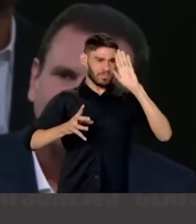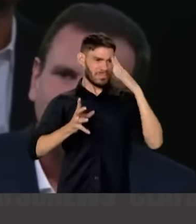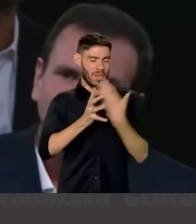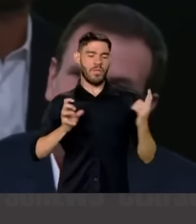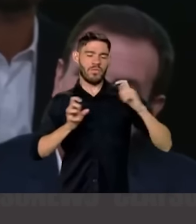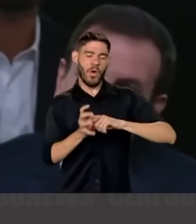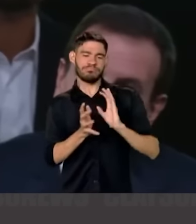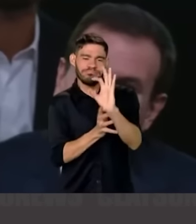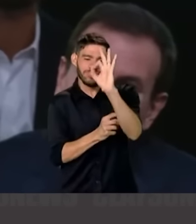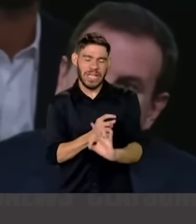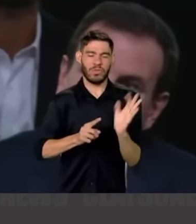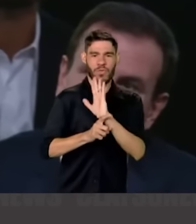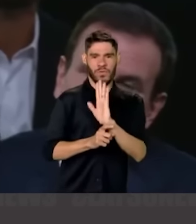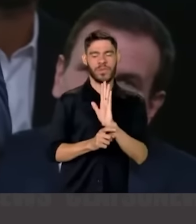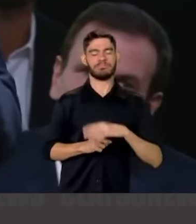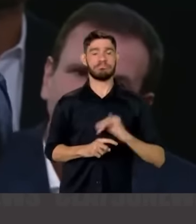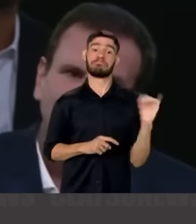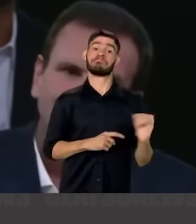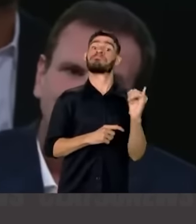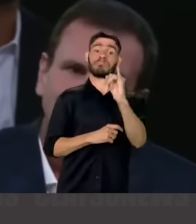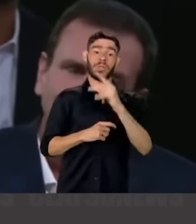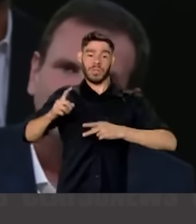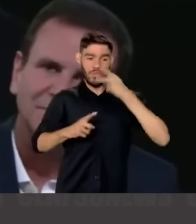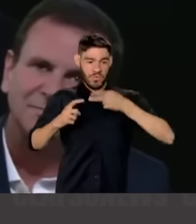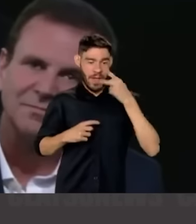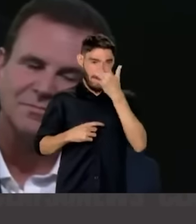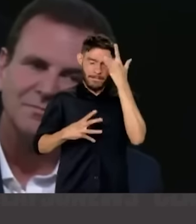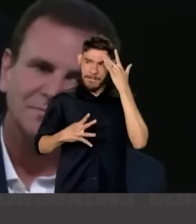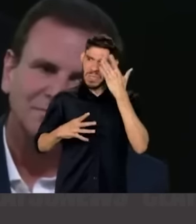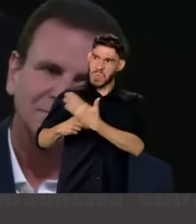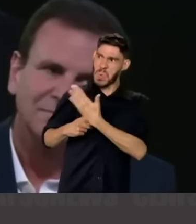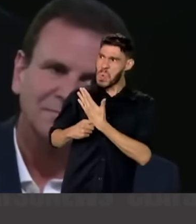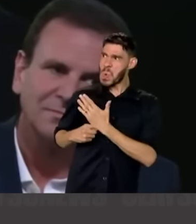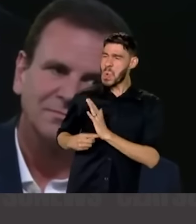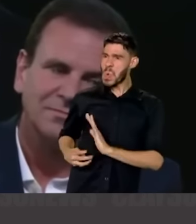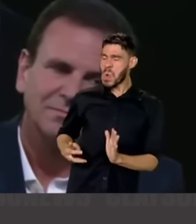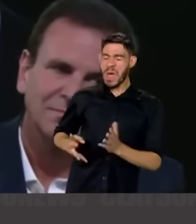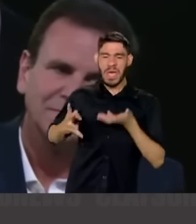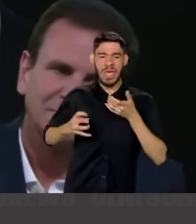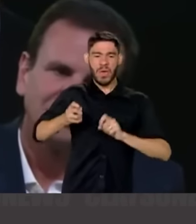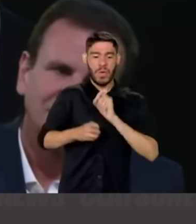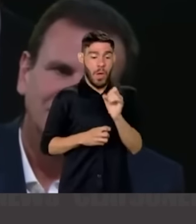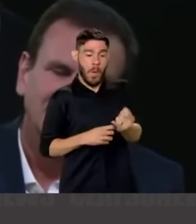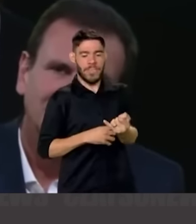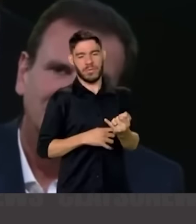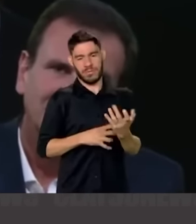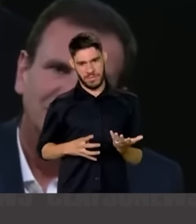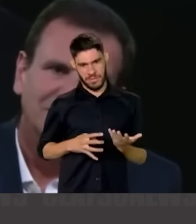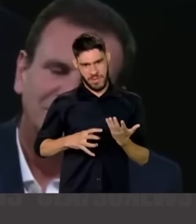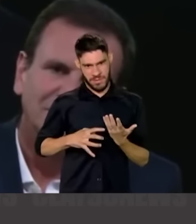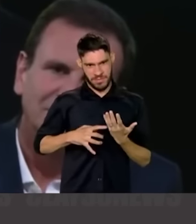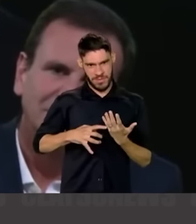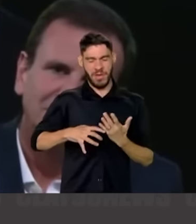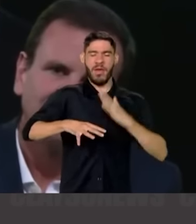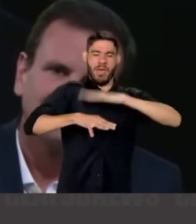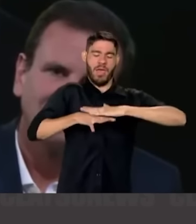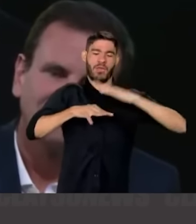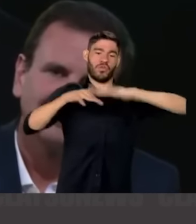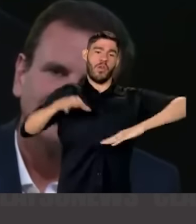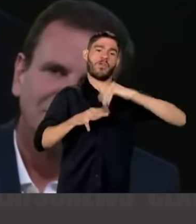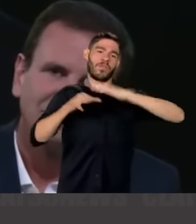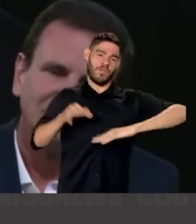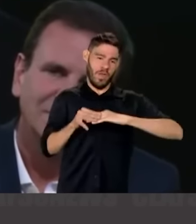ele financiar um filme corretamente. É importante que a gente diga, ninguém quer favor de ninguém. A gente quer apenas a oportunidade de exercer a nossa